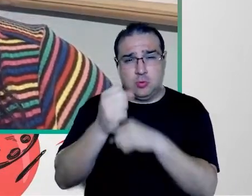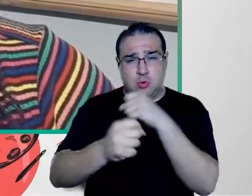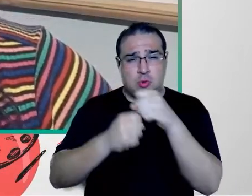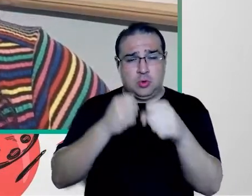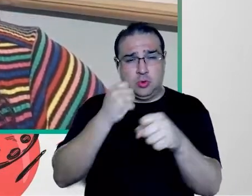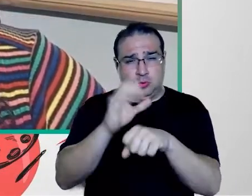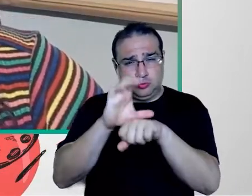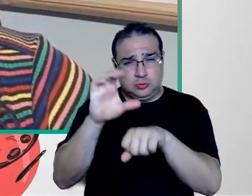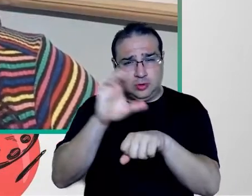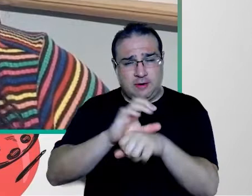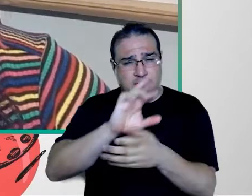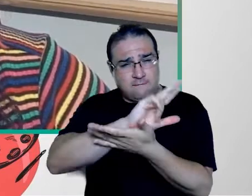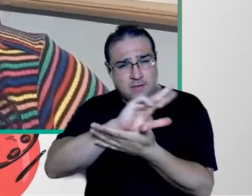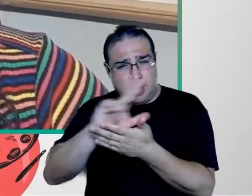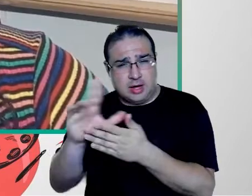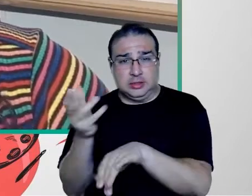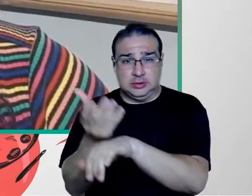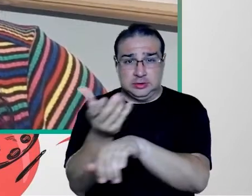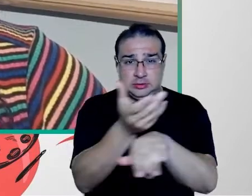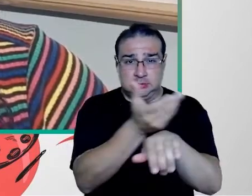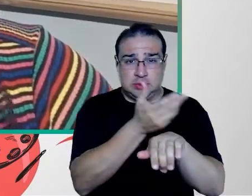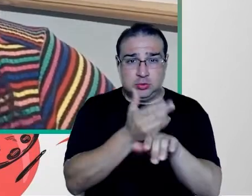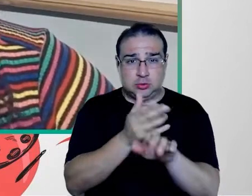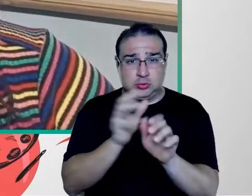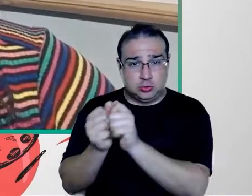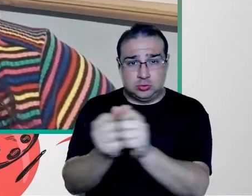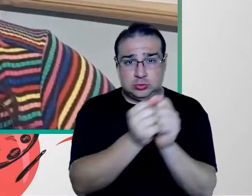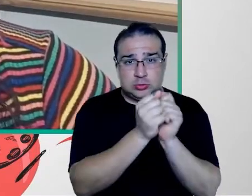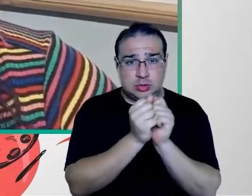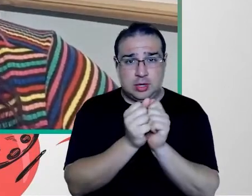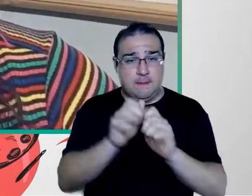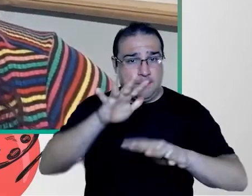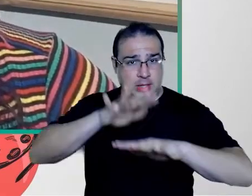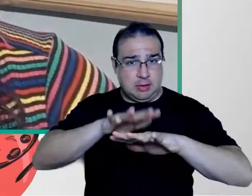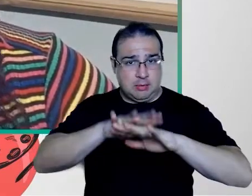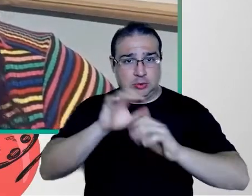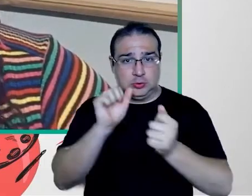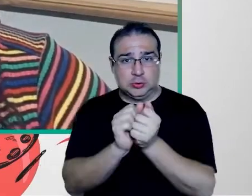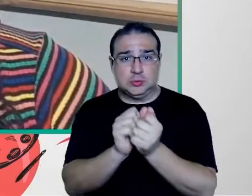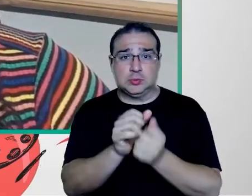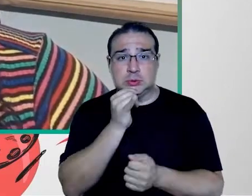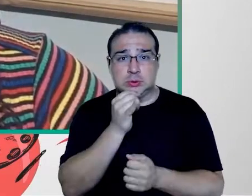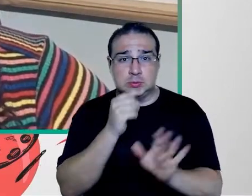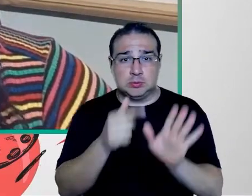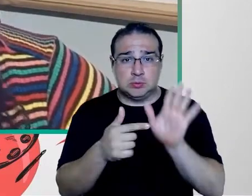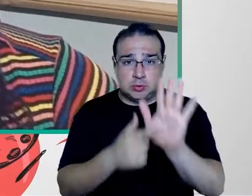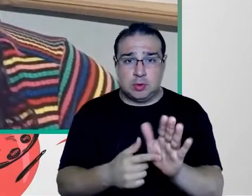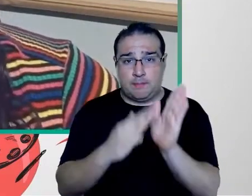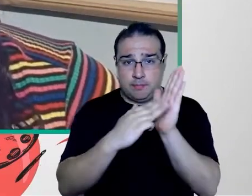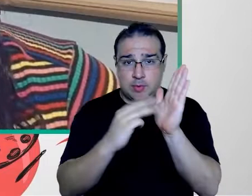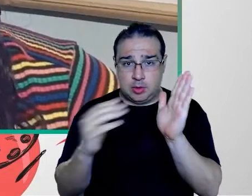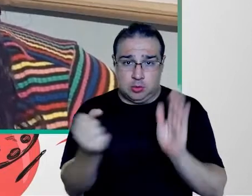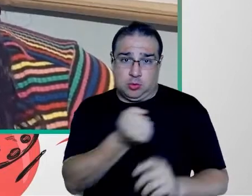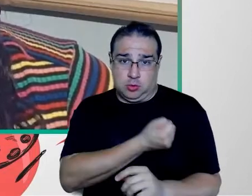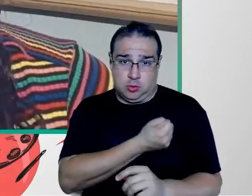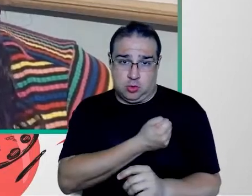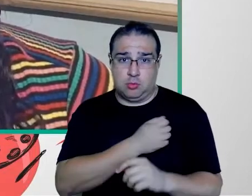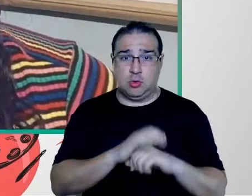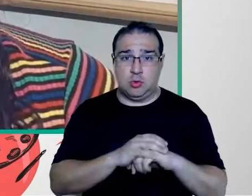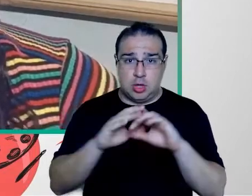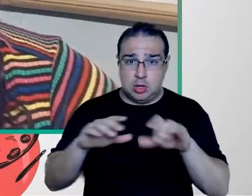do curso, você vai ter várias disciplinas envolvendo exatas, como, por exemplo, métodos